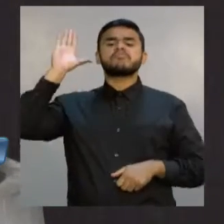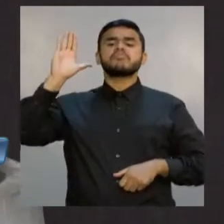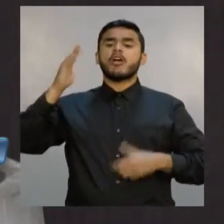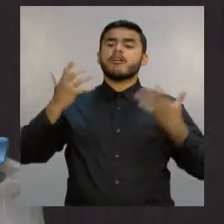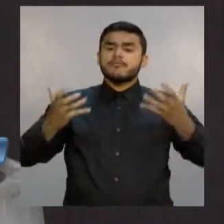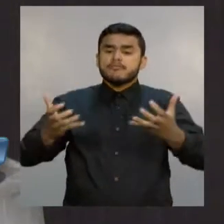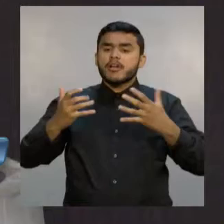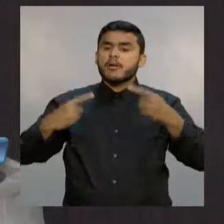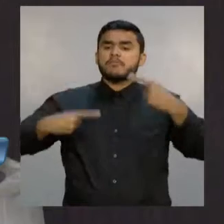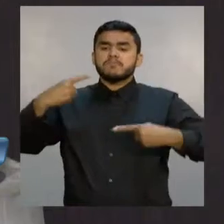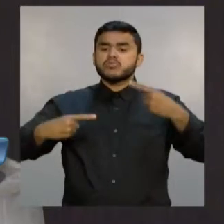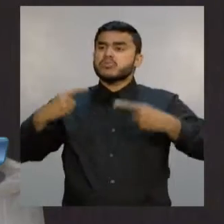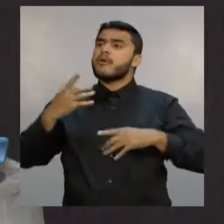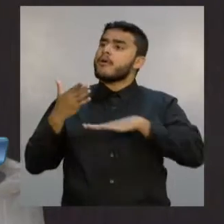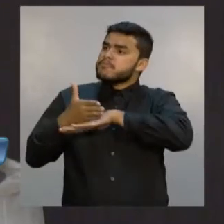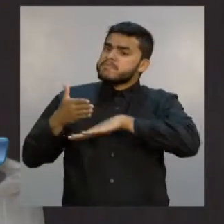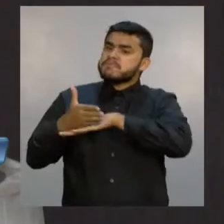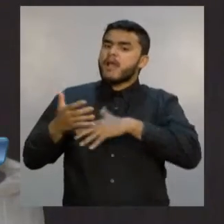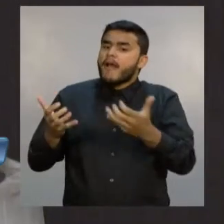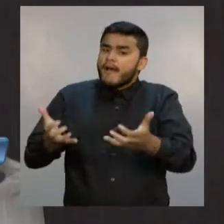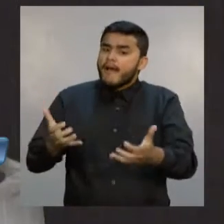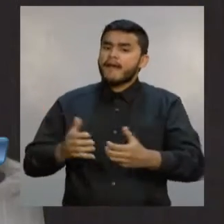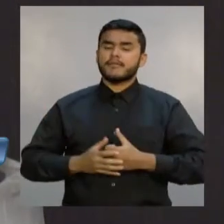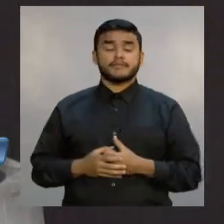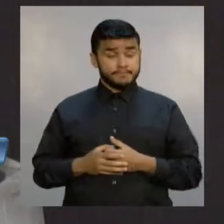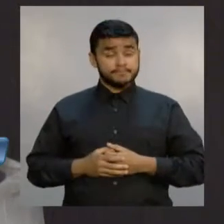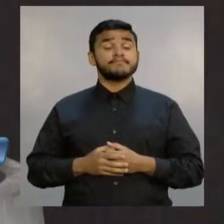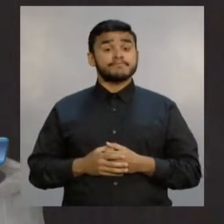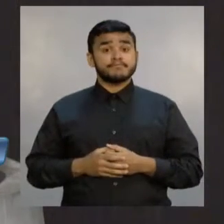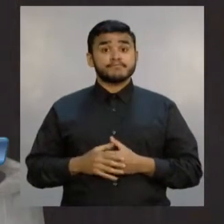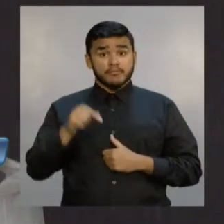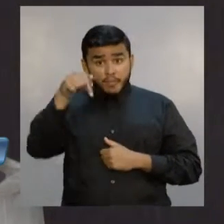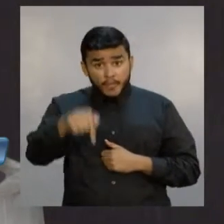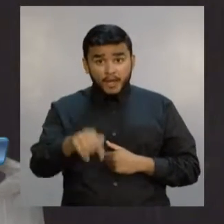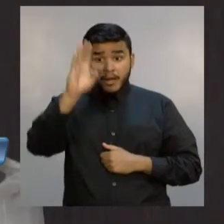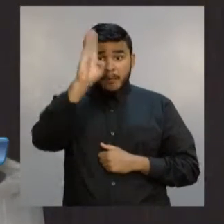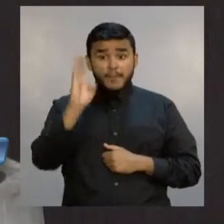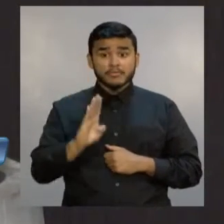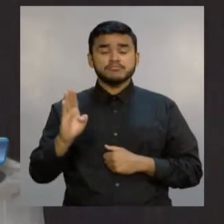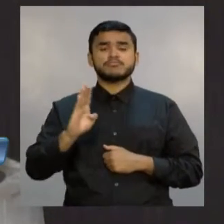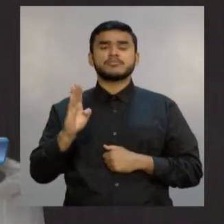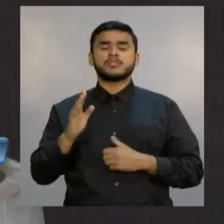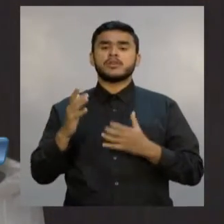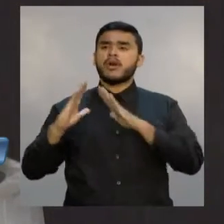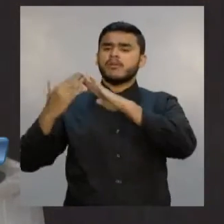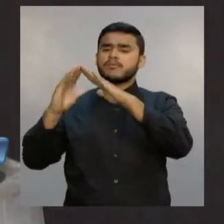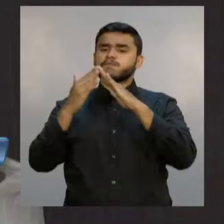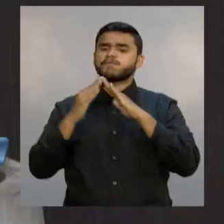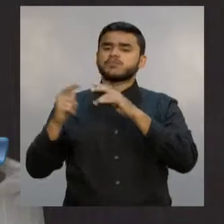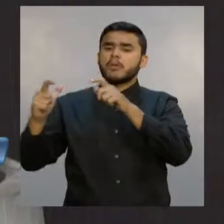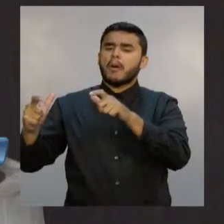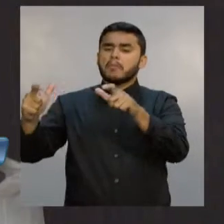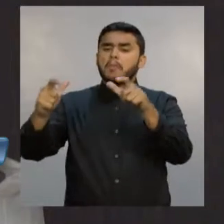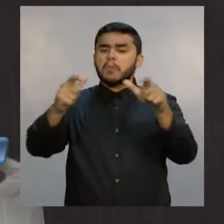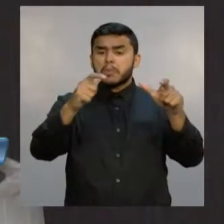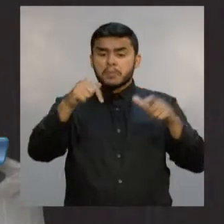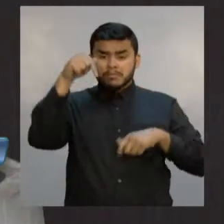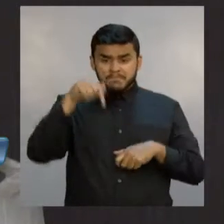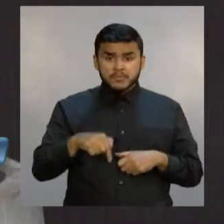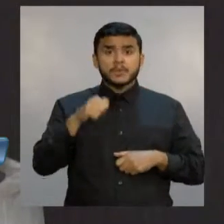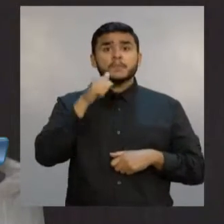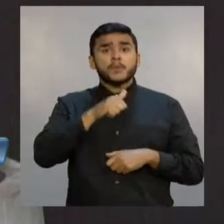política. Vejamos o Brasil, em que cada periferia brasileira, mulheres negras,